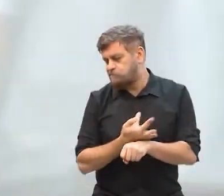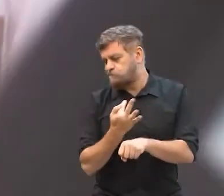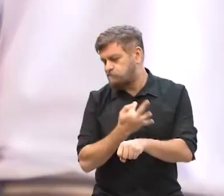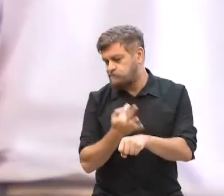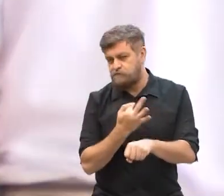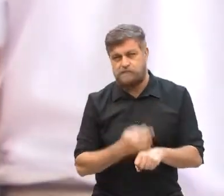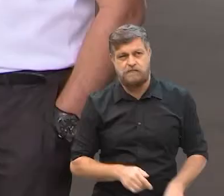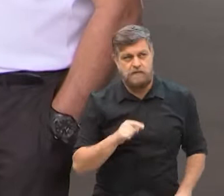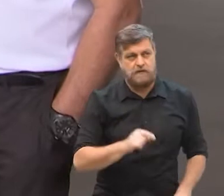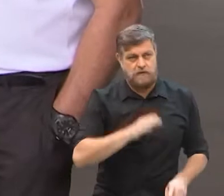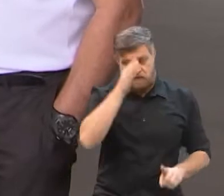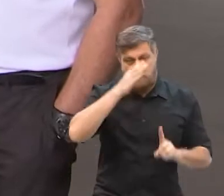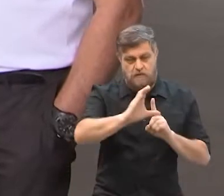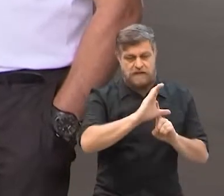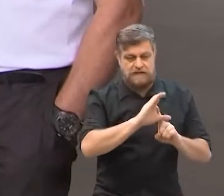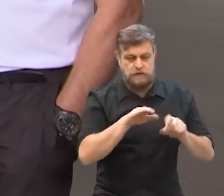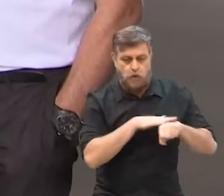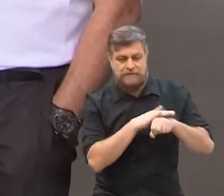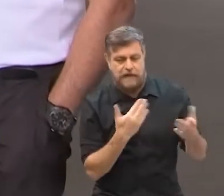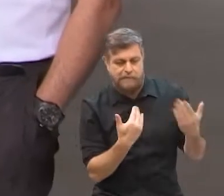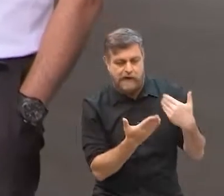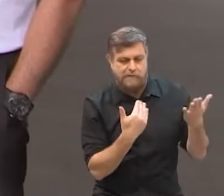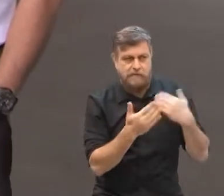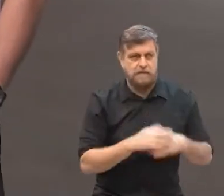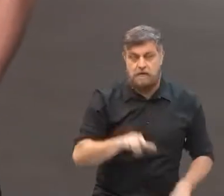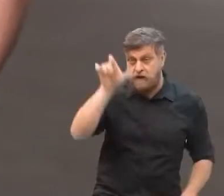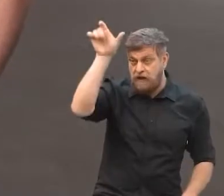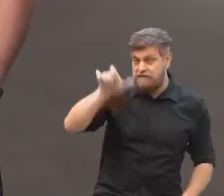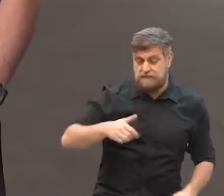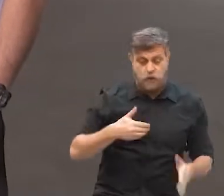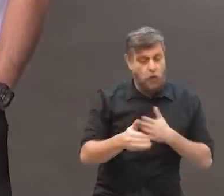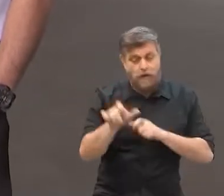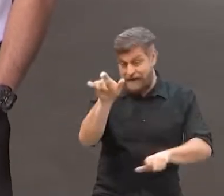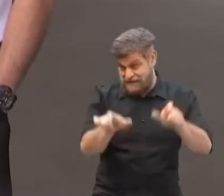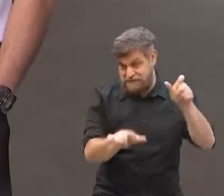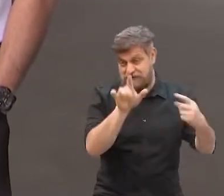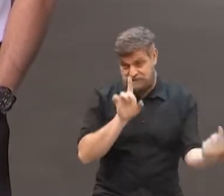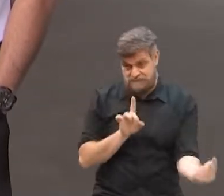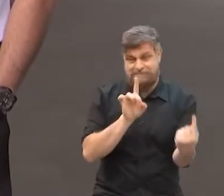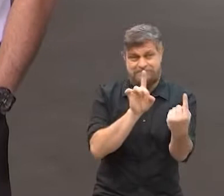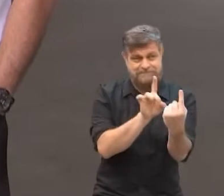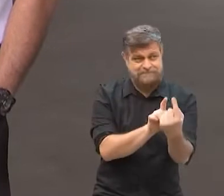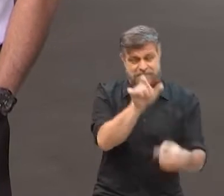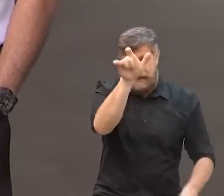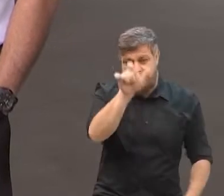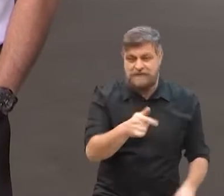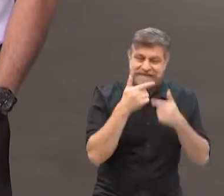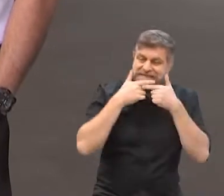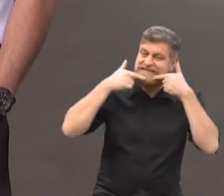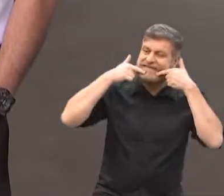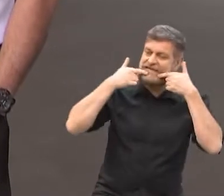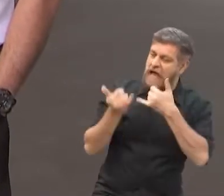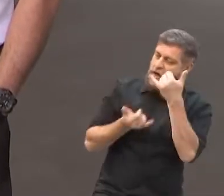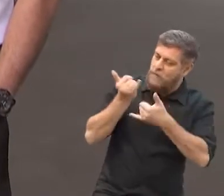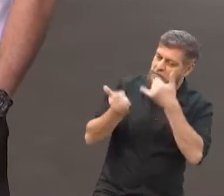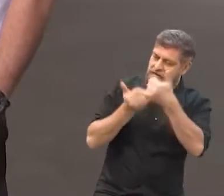escutar o que o cliente tem para dizer. Porque você lida, né, Reginaldo, com todos os tipos de cliente, na verdade. Né? O cara que é simpático, que chega brincando